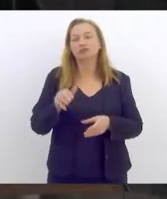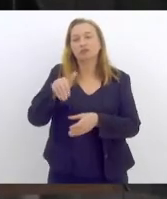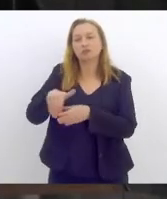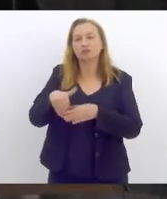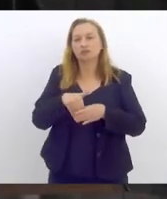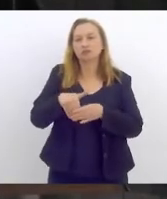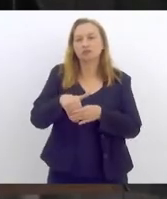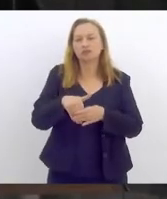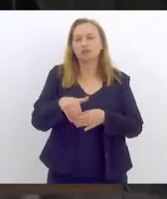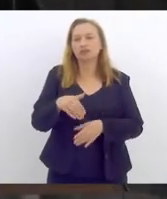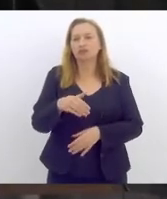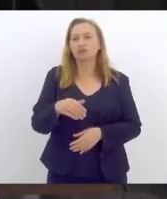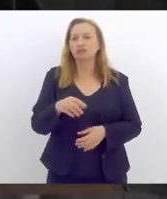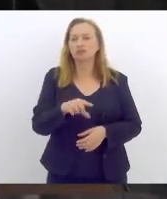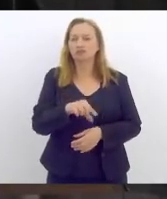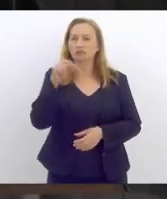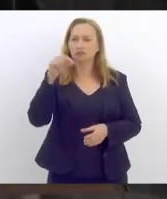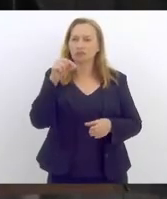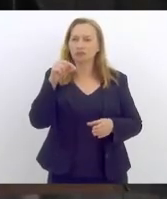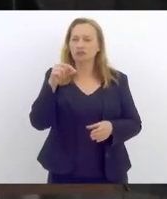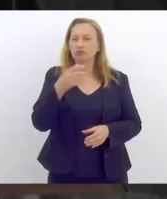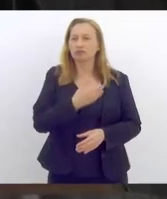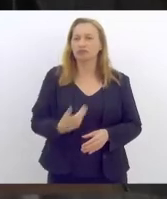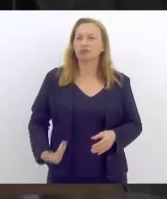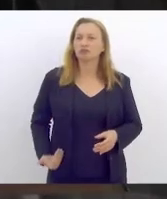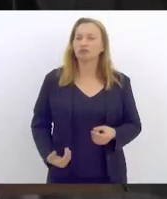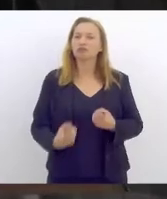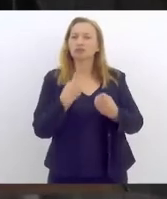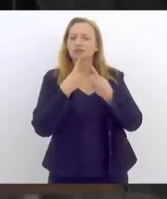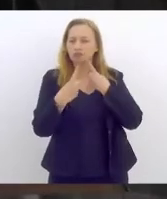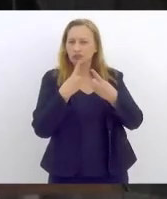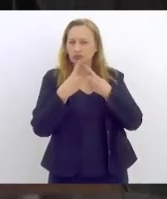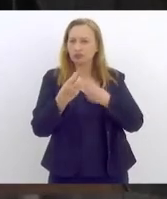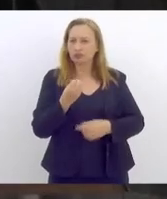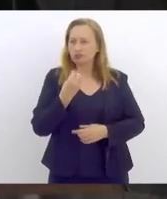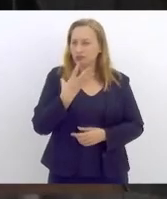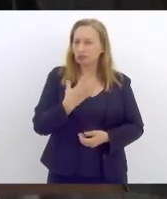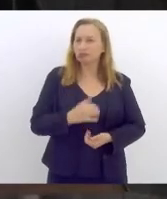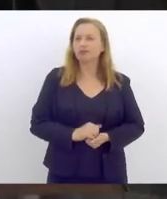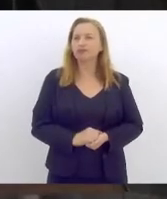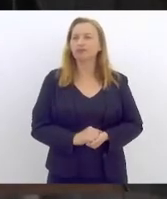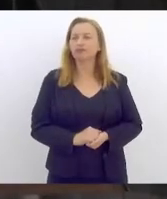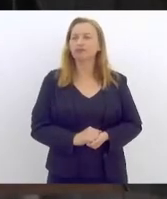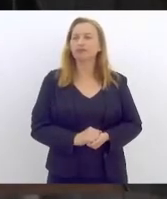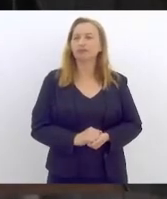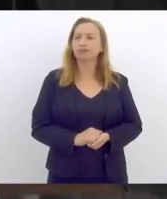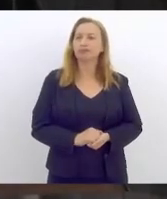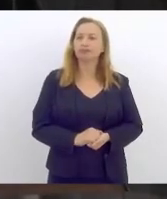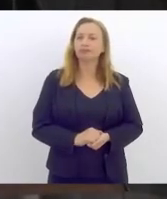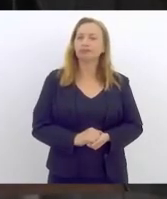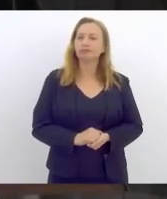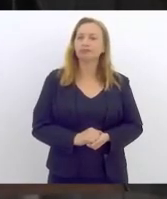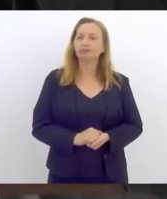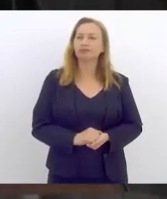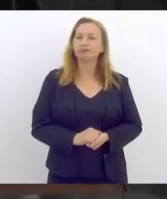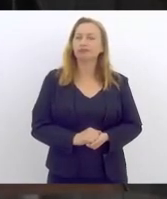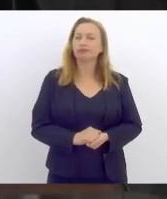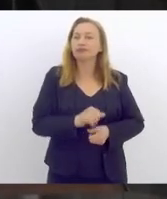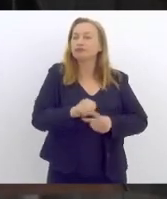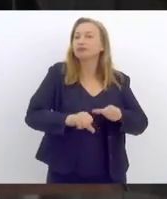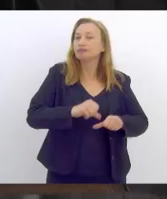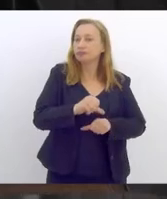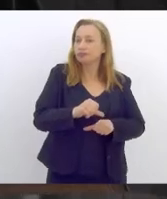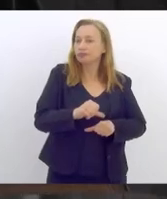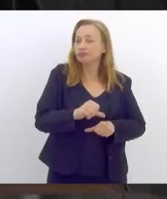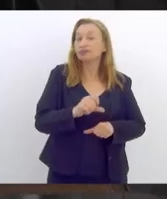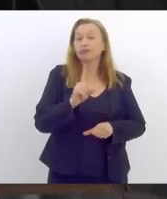já está tentando no diálogo do bom debate democrático incidir sobre mudanças